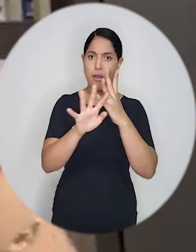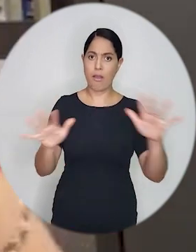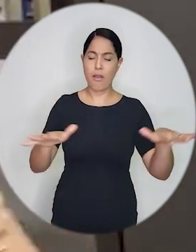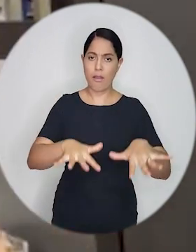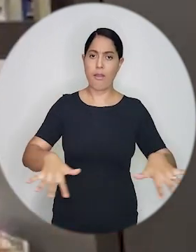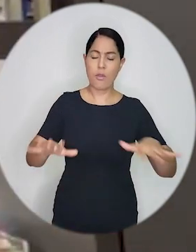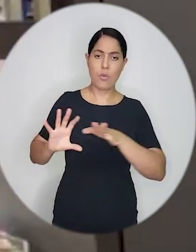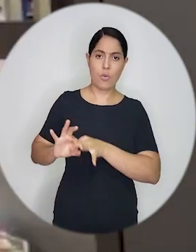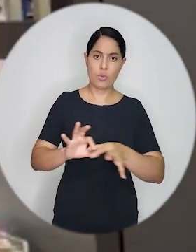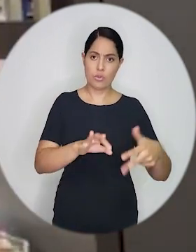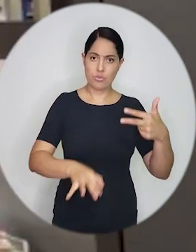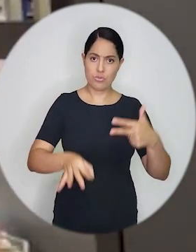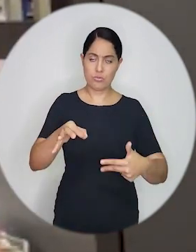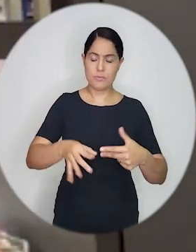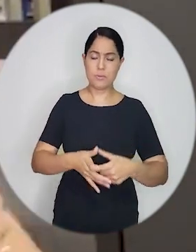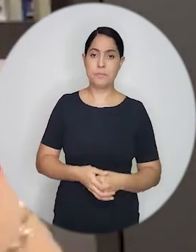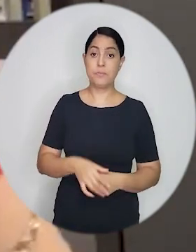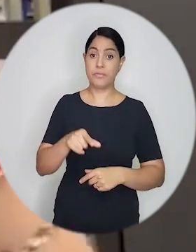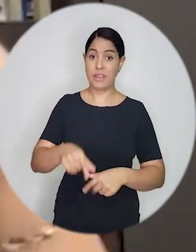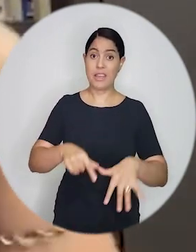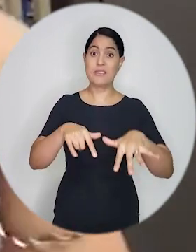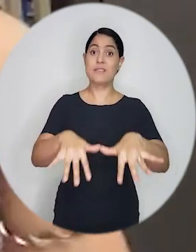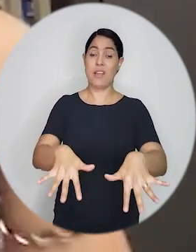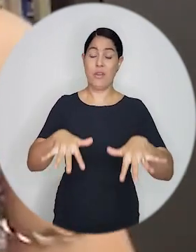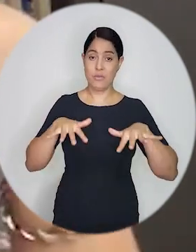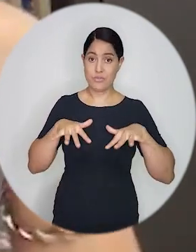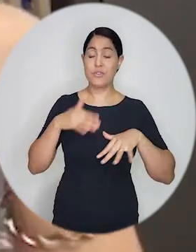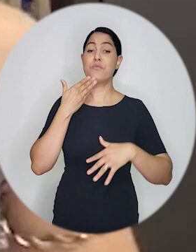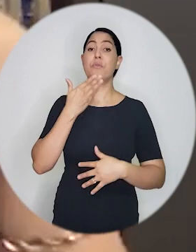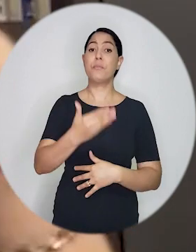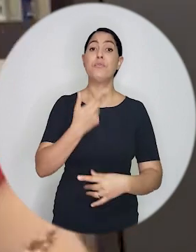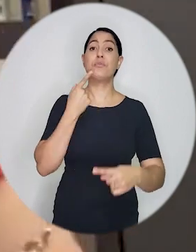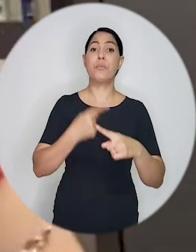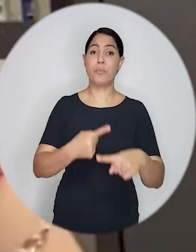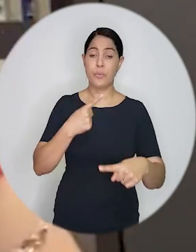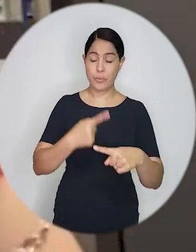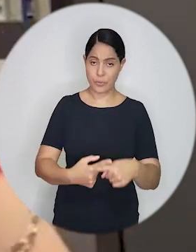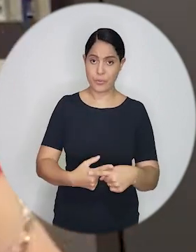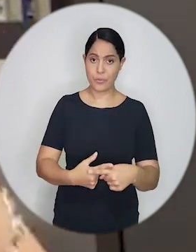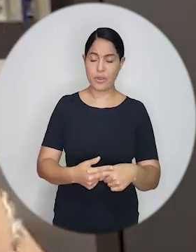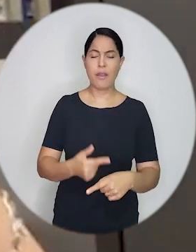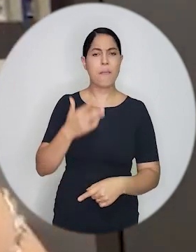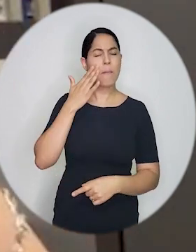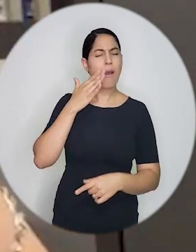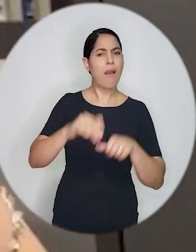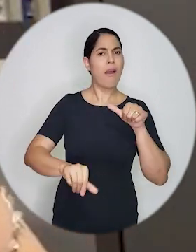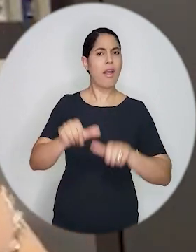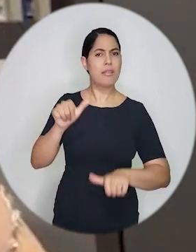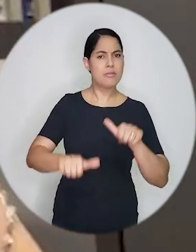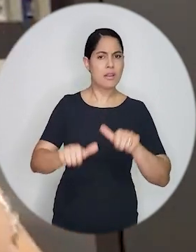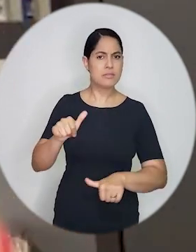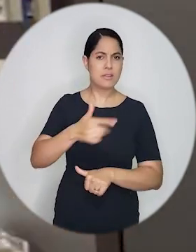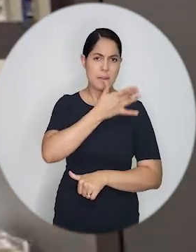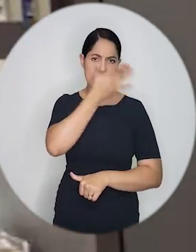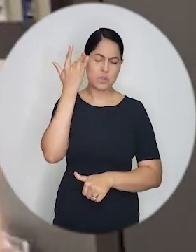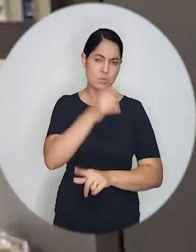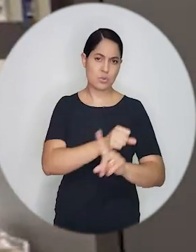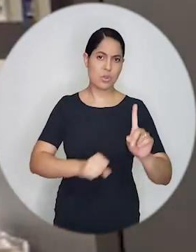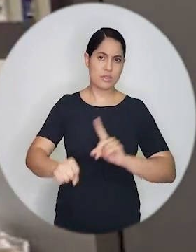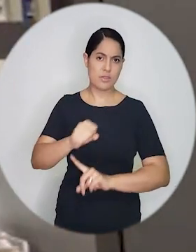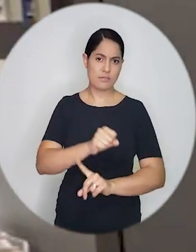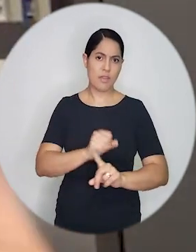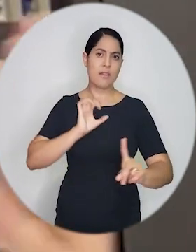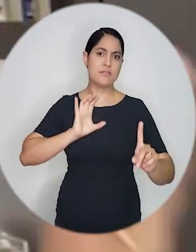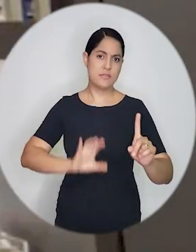ambiente no âmbito do Poder Judiciário. Essa audiência ela foi especificamente convocada para